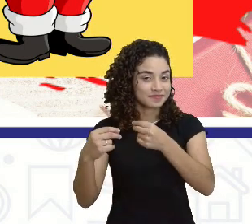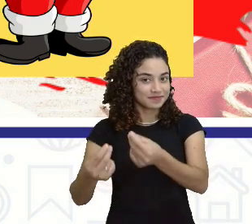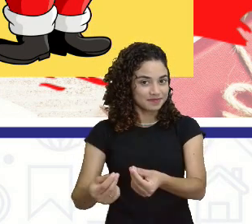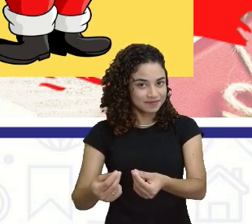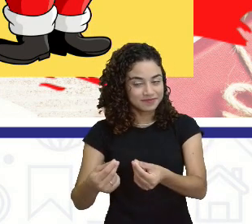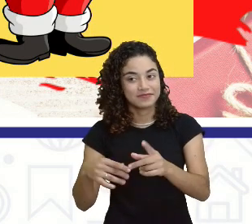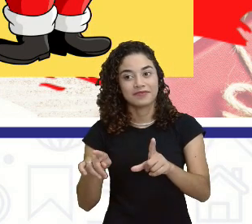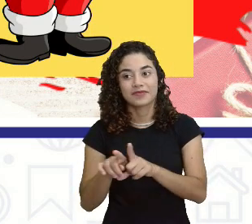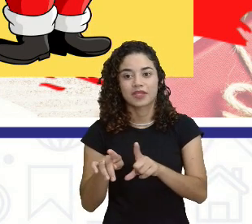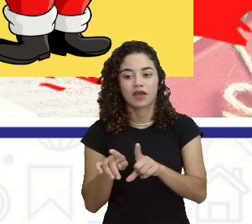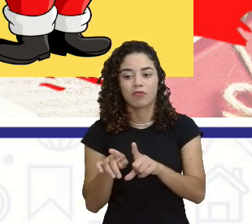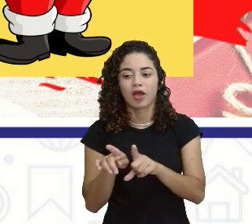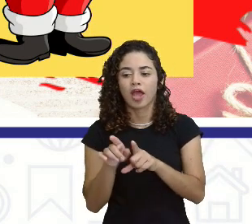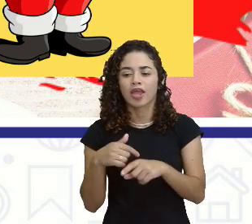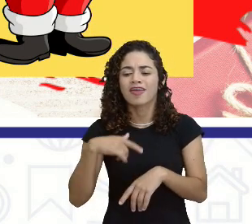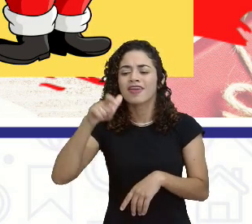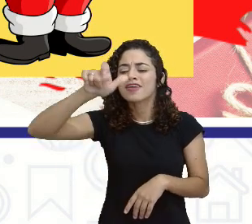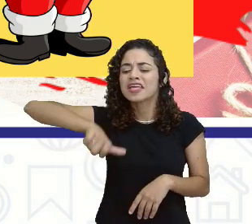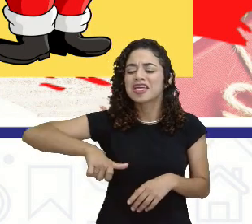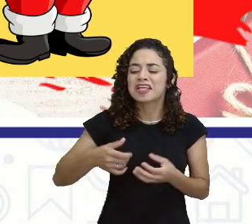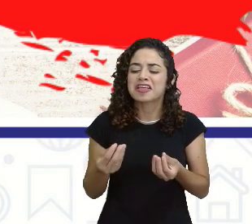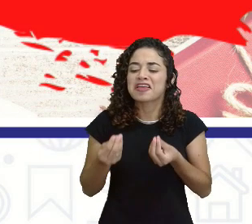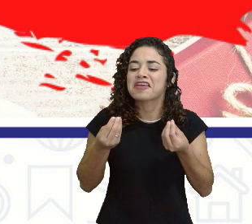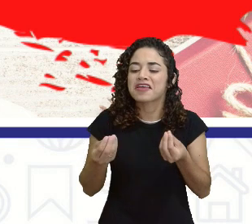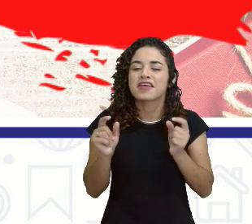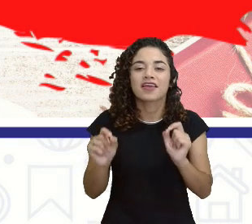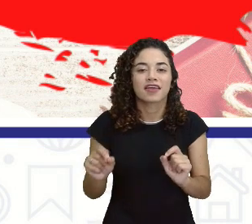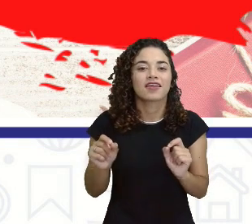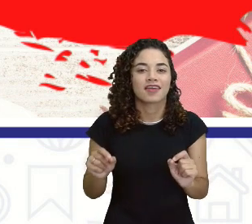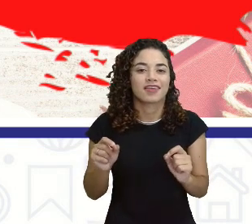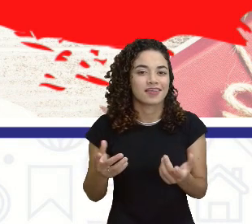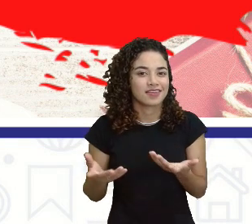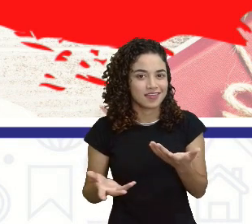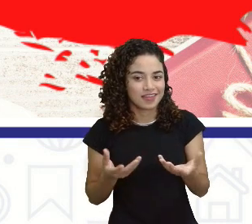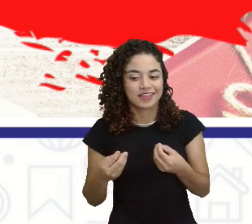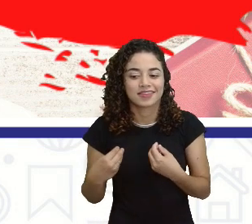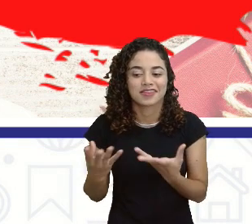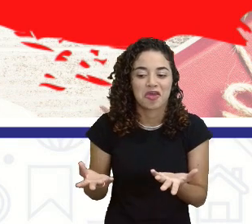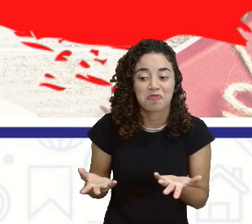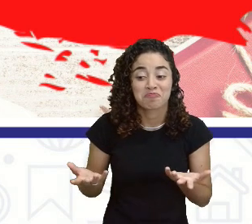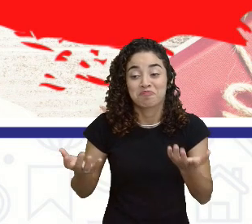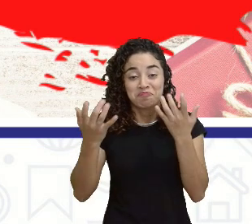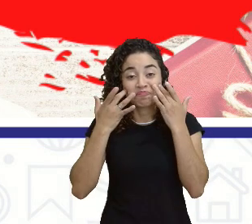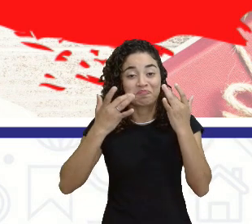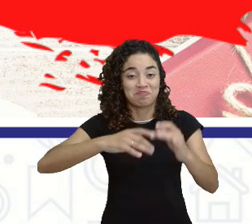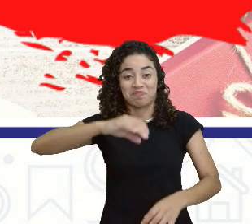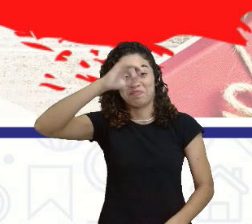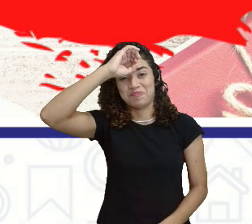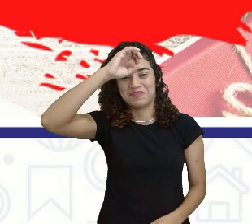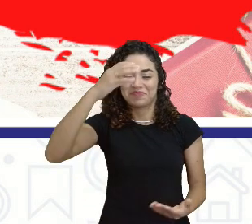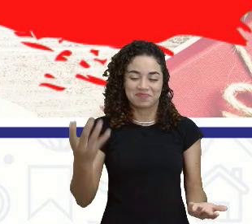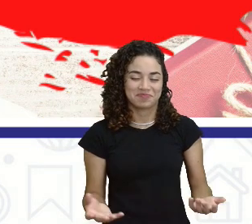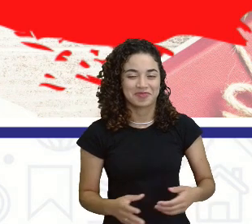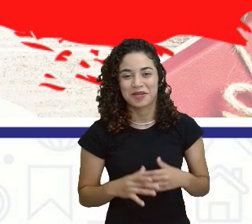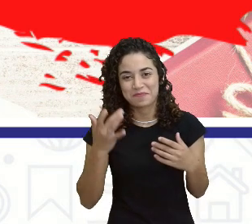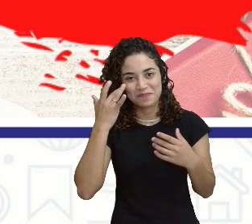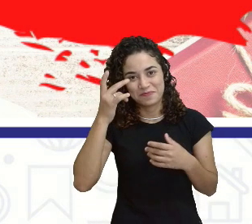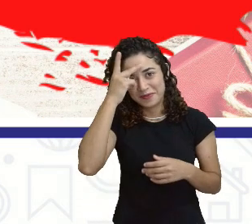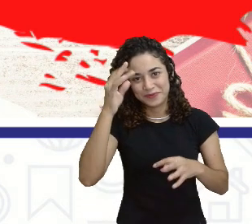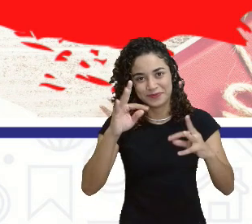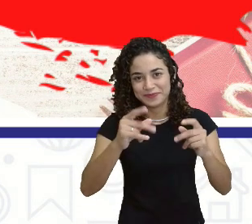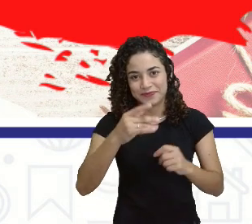presentes, né, e ficar no anonimato, né, então existia isso. Aí vejam, Nicolau, após a sua morte, ele